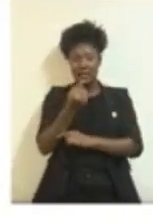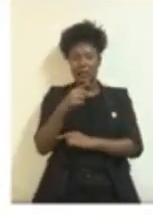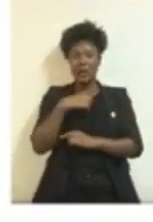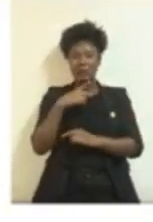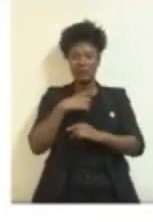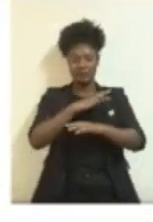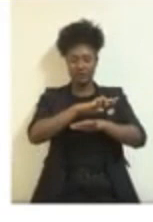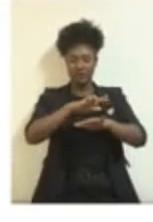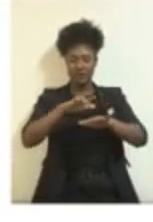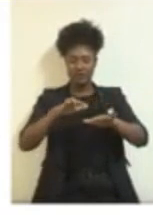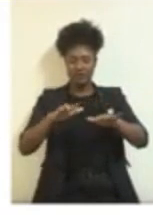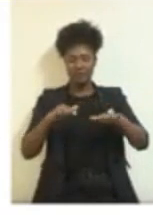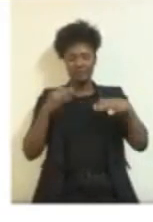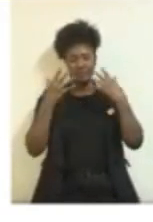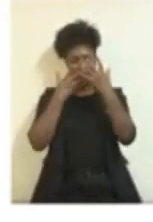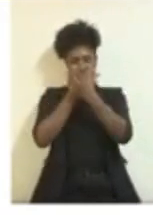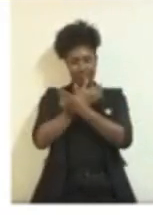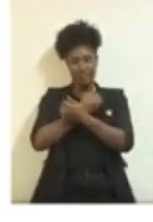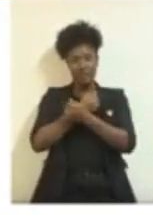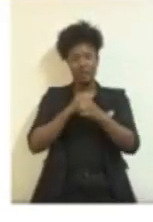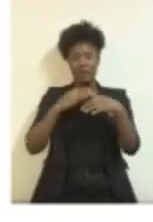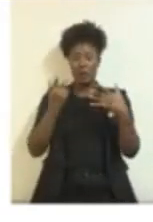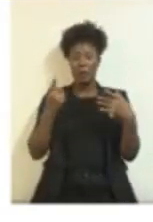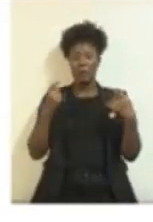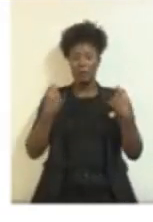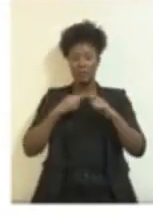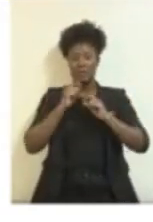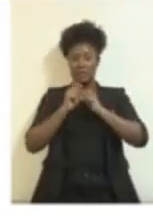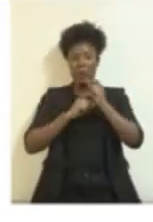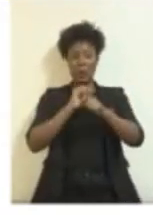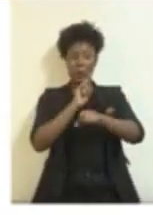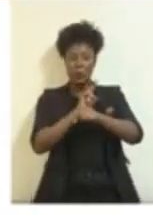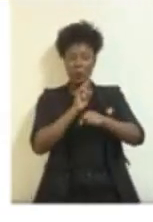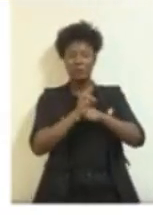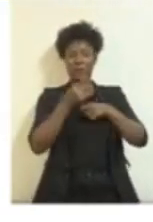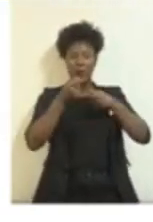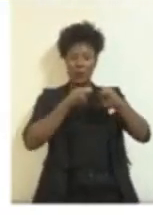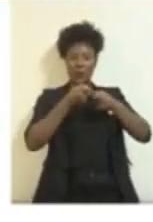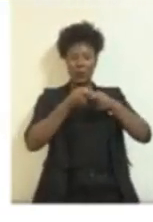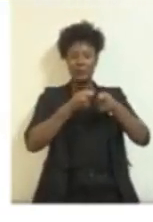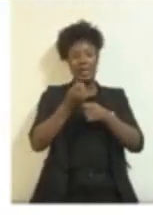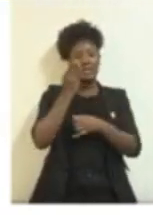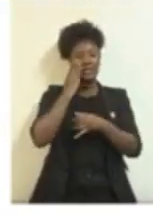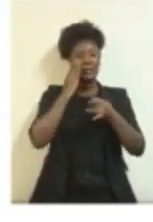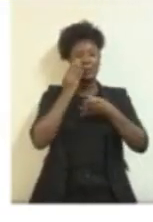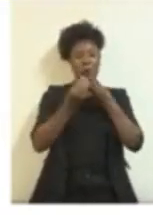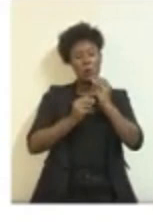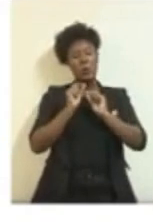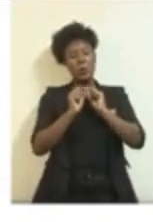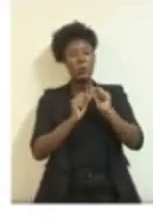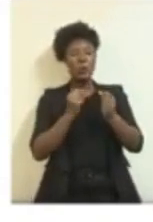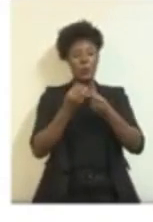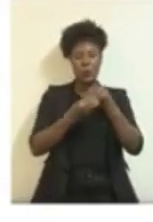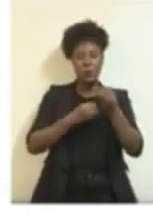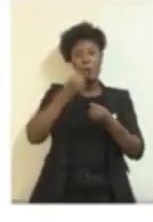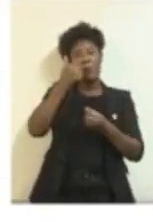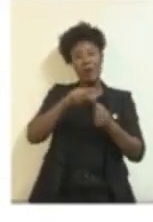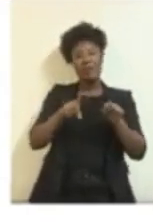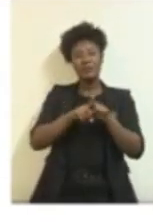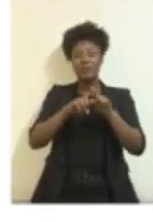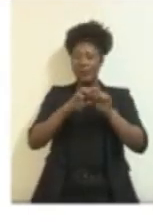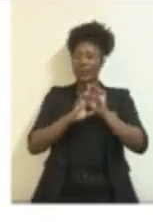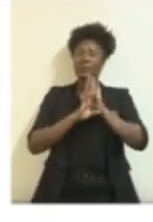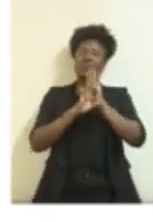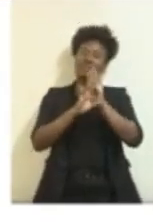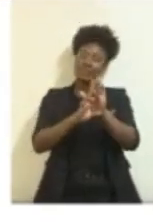típica. Então, a gente tem que cuidar também nesses esforços de proteger mais, de representar essa diversidade de cada